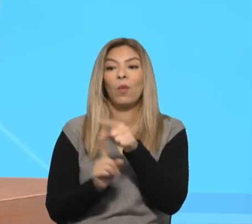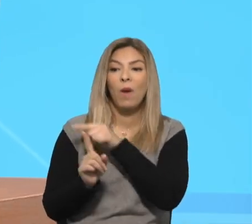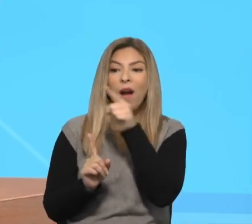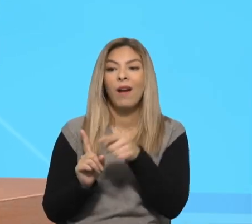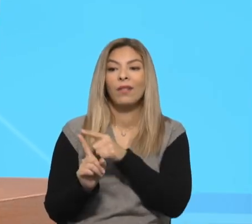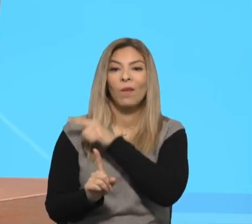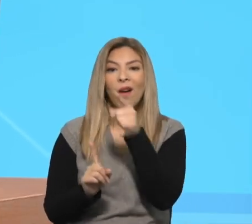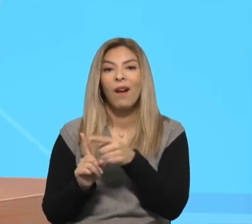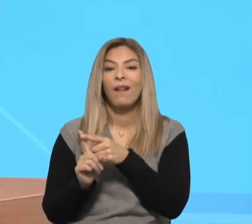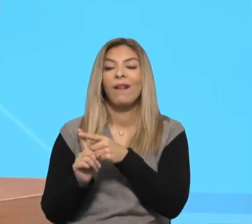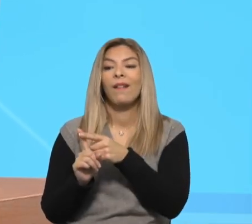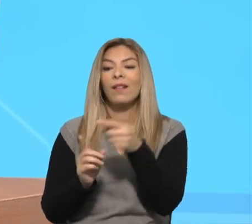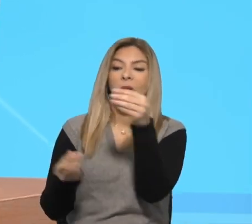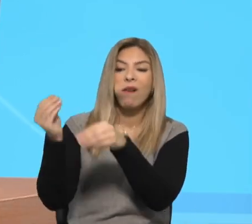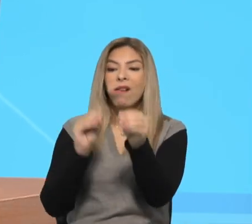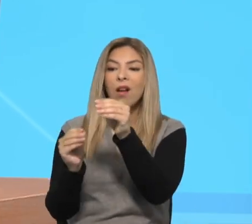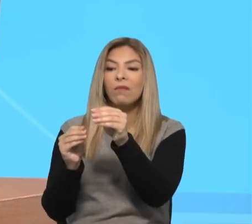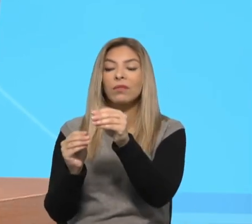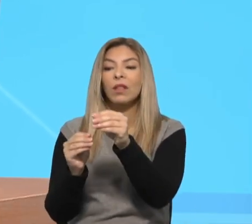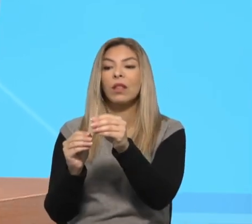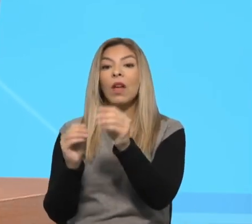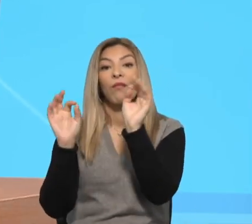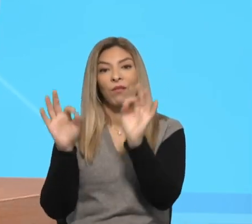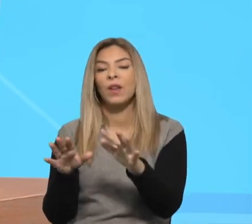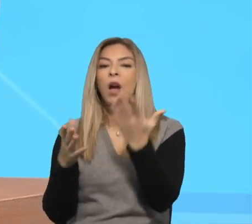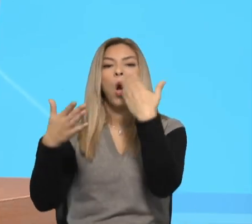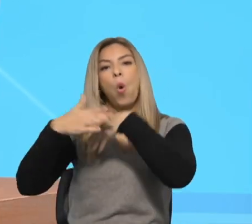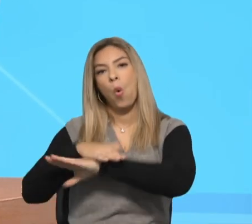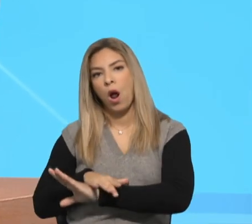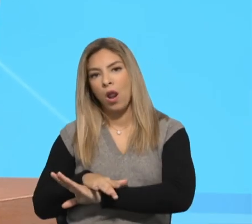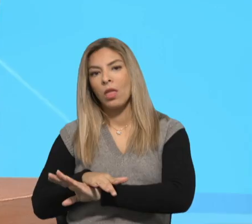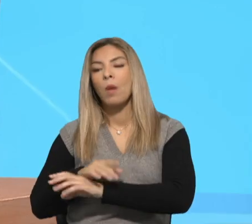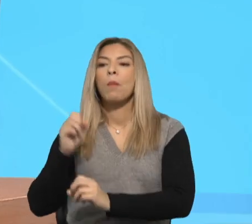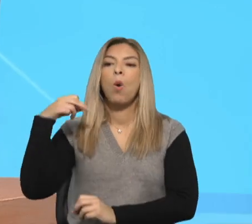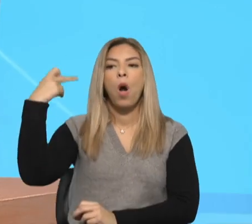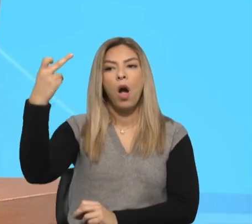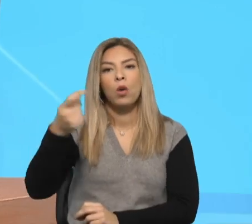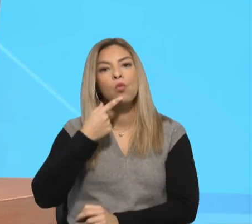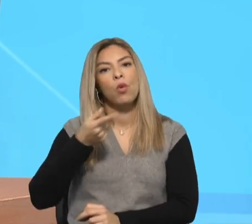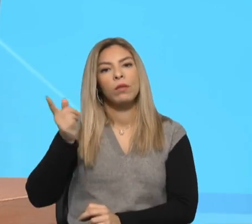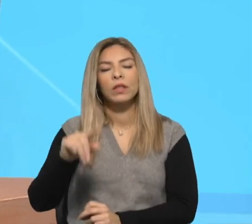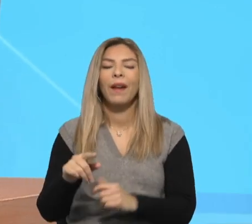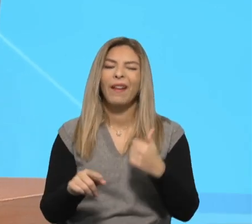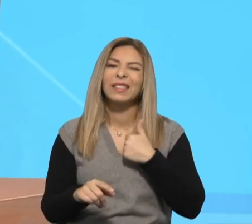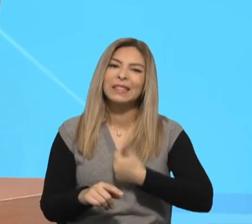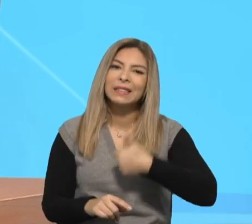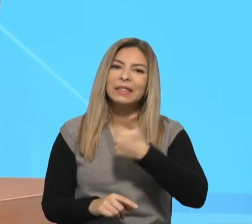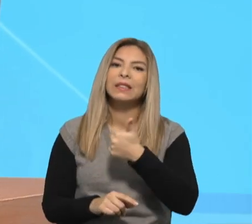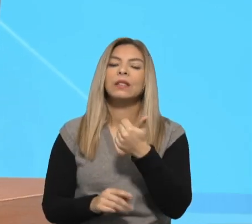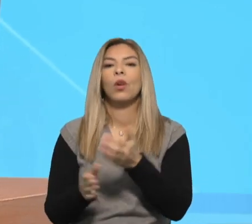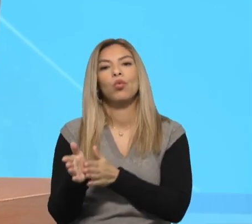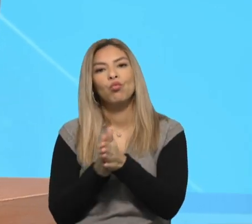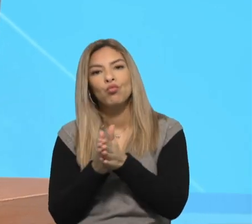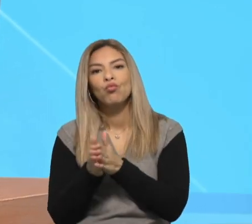fica lá guardado até o ano seguinte. Nas empresas vai acontecendo o mesmo. E, portanto, também é um estímulo a que inovem, que façam coisas novas e que encontrem aqui uma